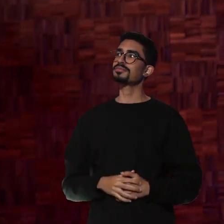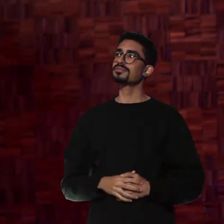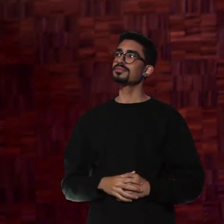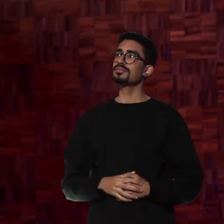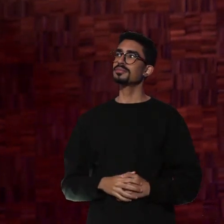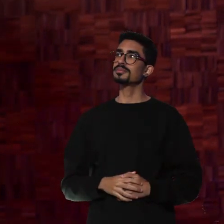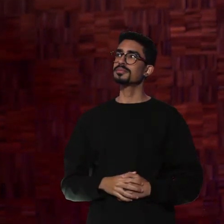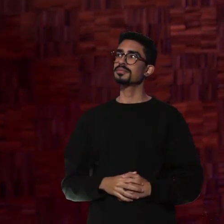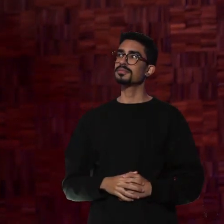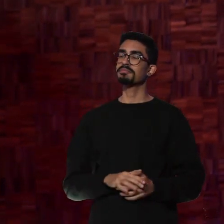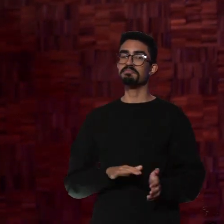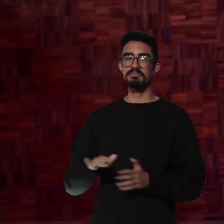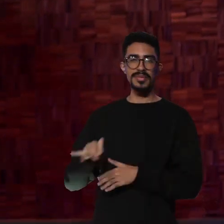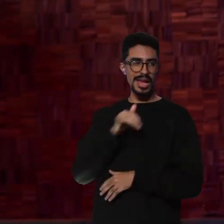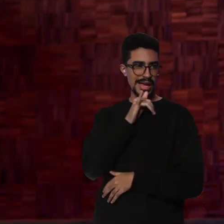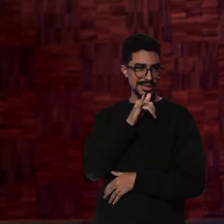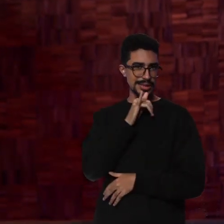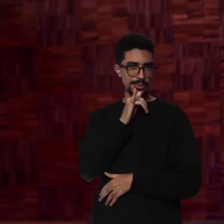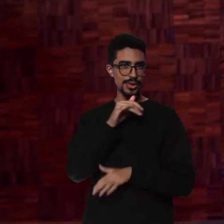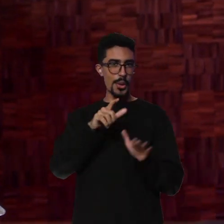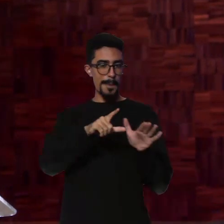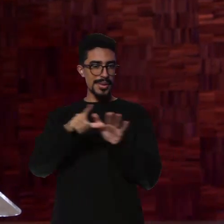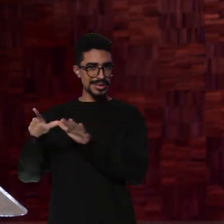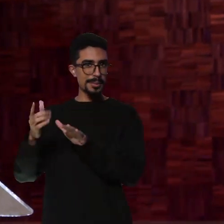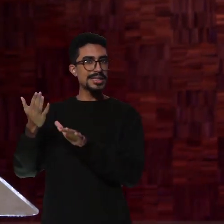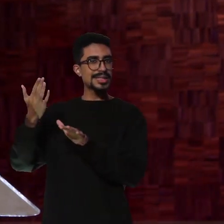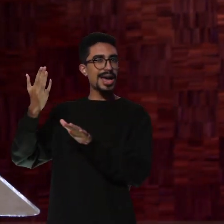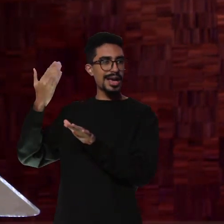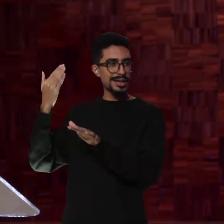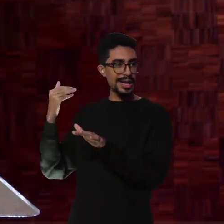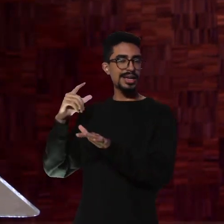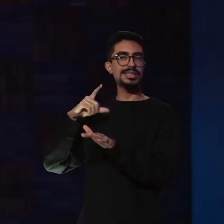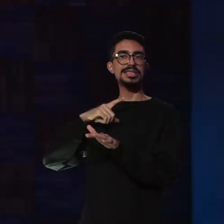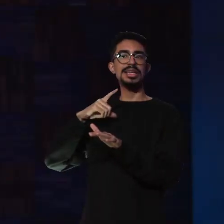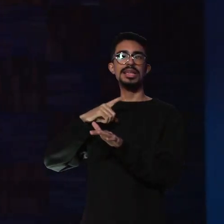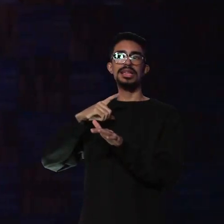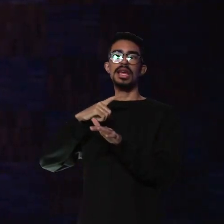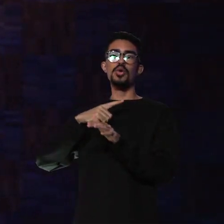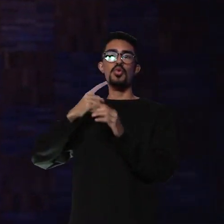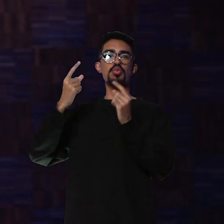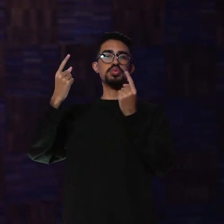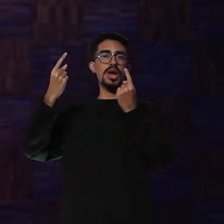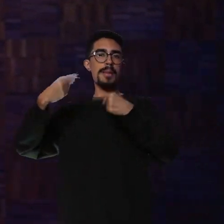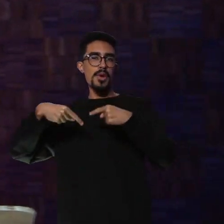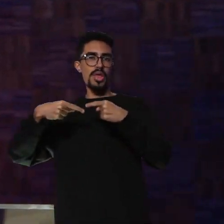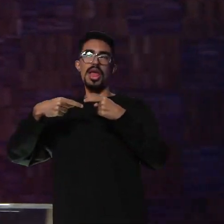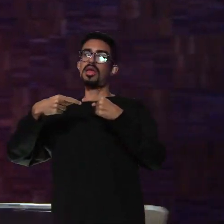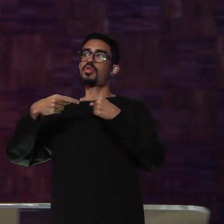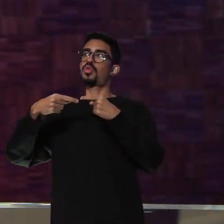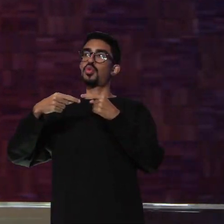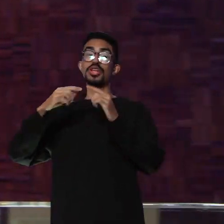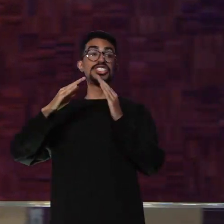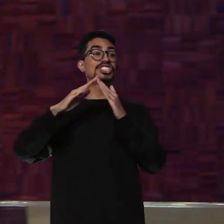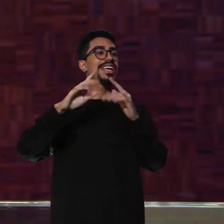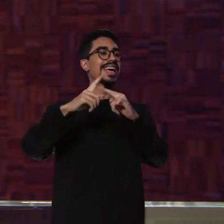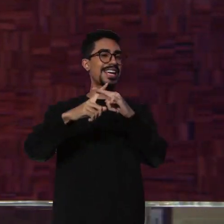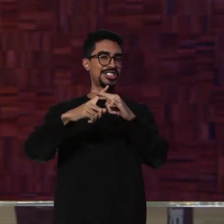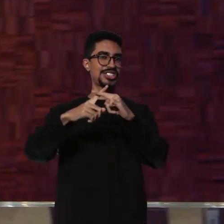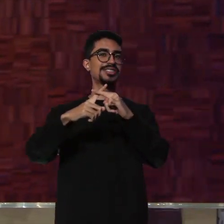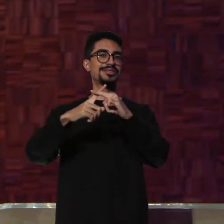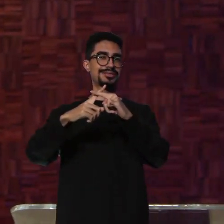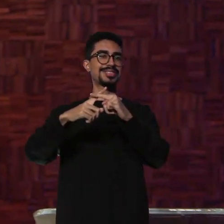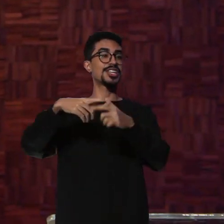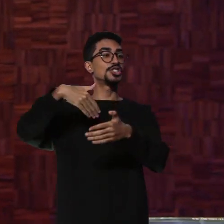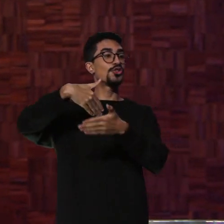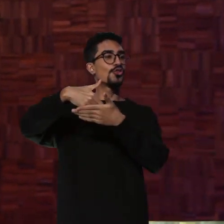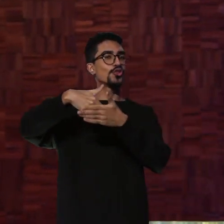Algumas semanas atrás, tem um campeonato das igrejas aqui da cidade de Curitiba e não tem lugar melhor para testar o crente do campo de